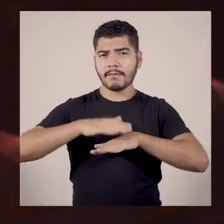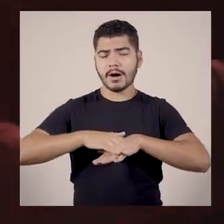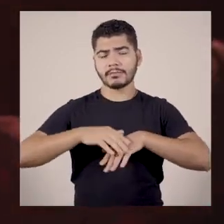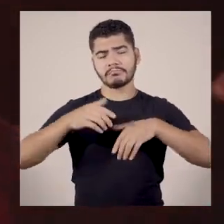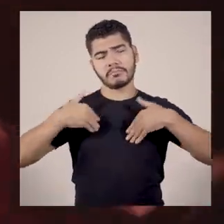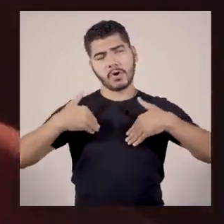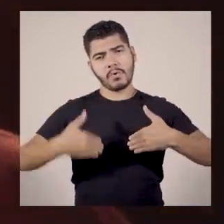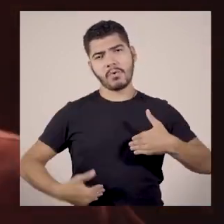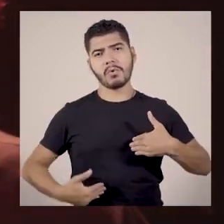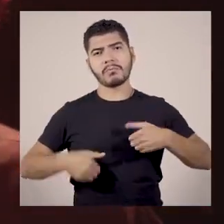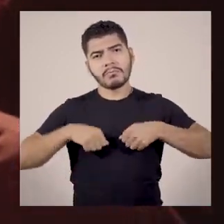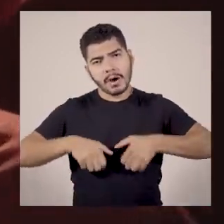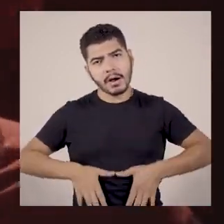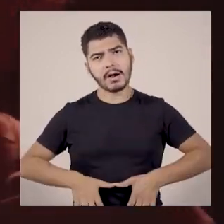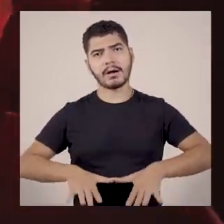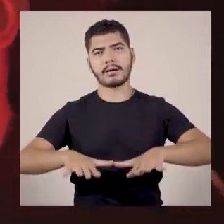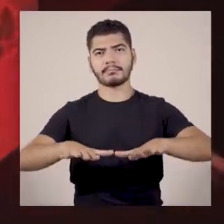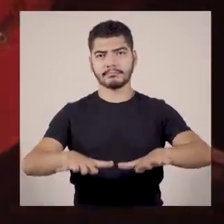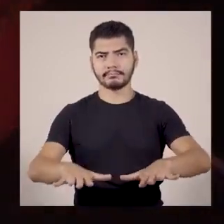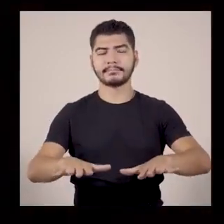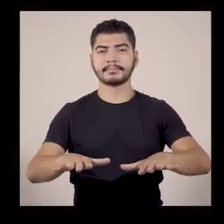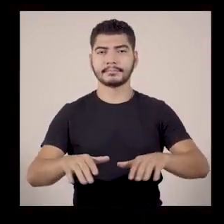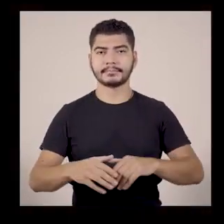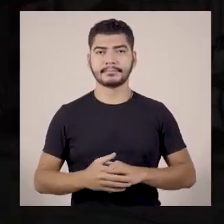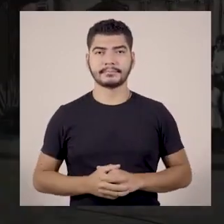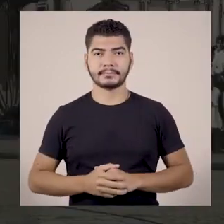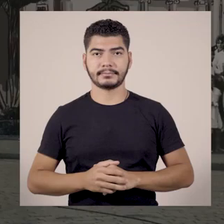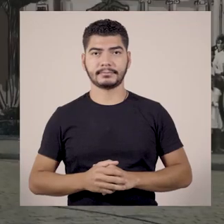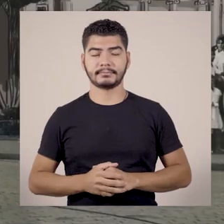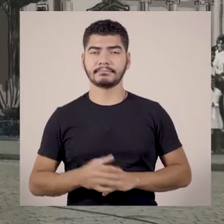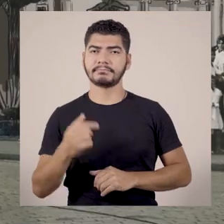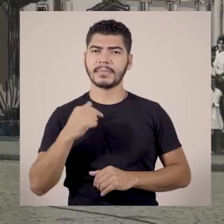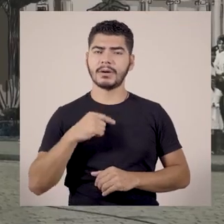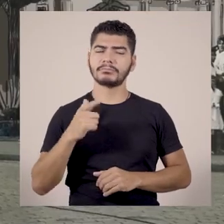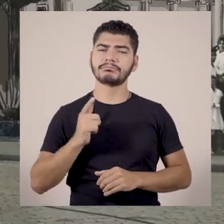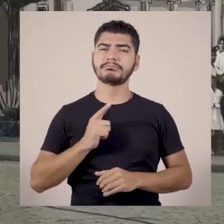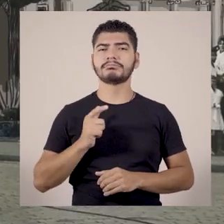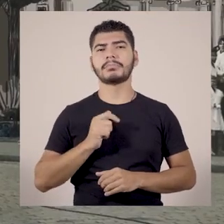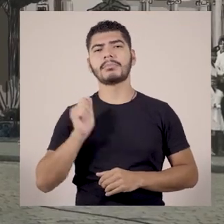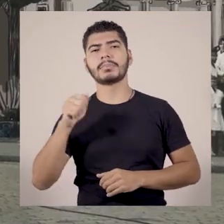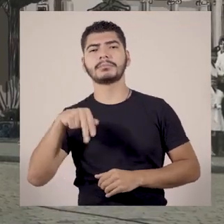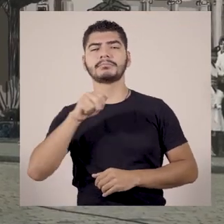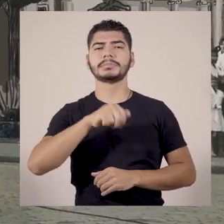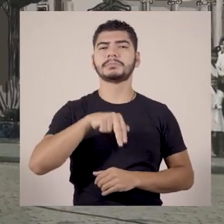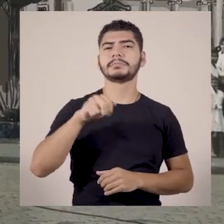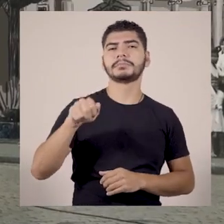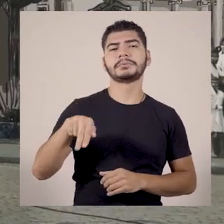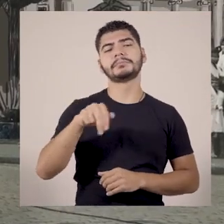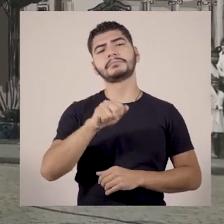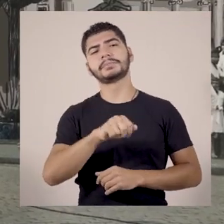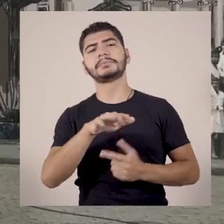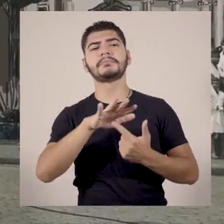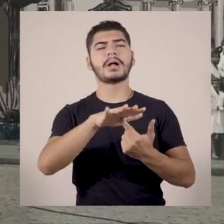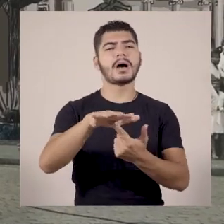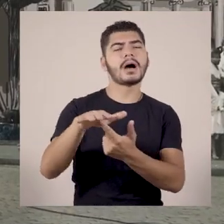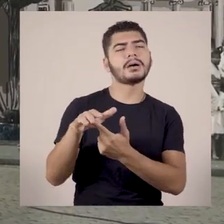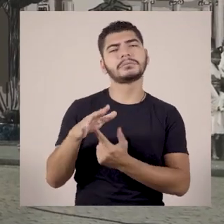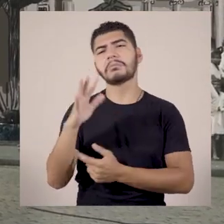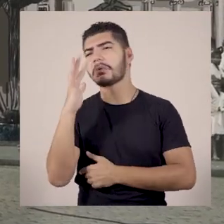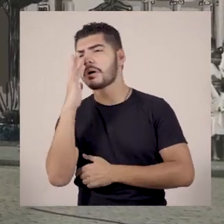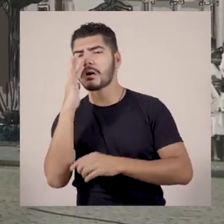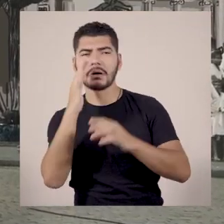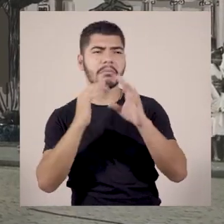desta terra a extensão do meu corpo. Eu estava caminhando pela praça, deslumbrado